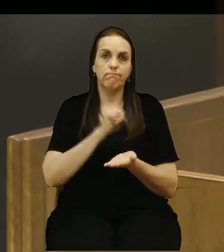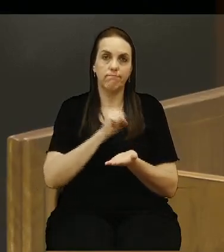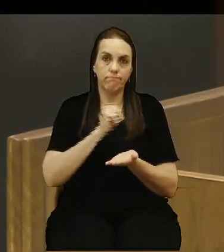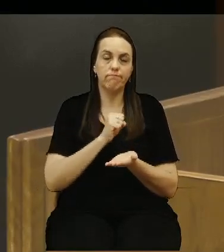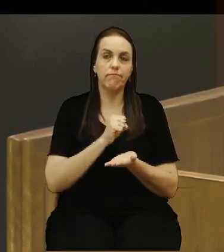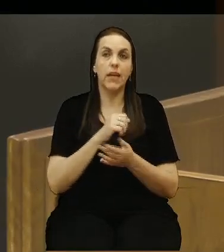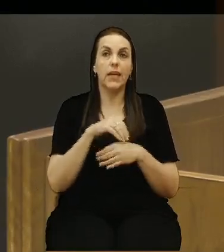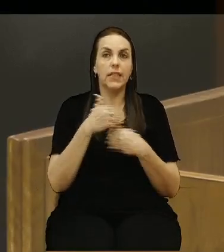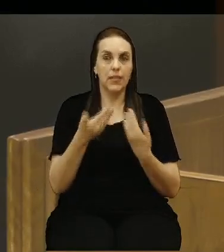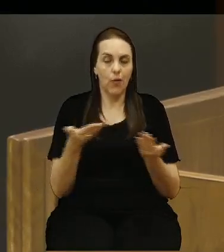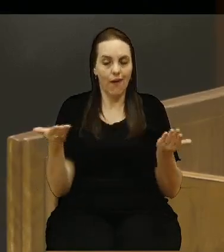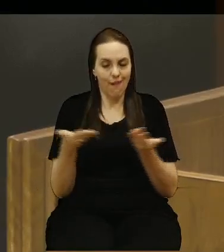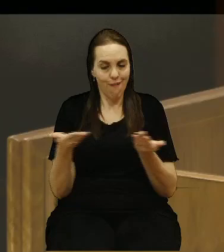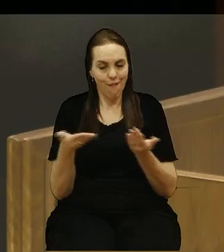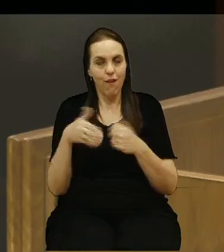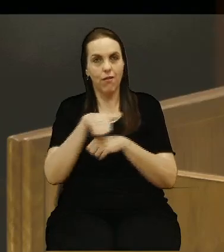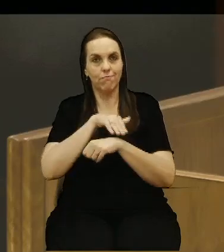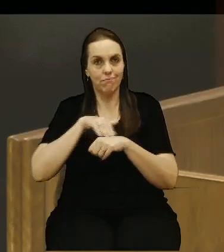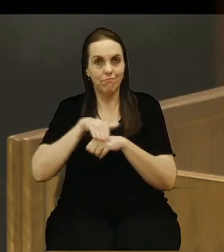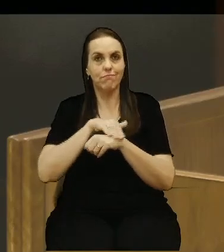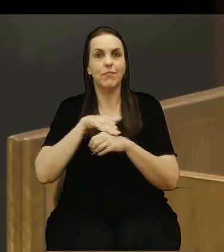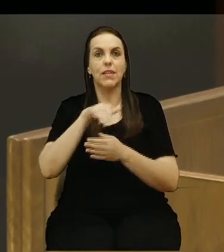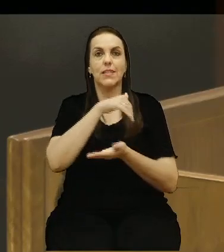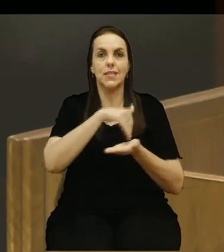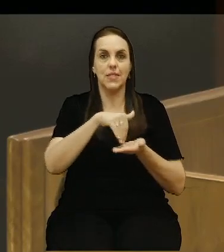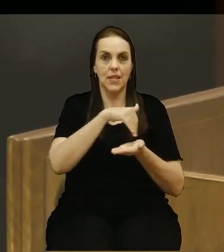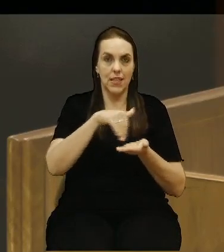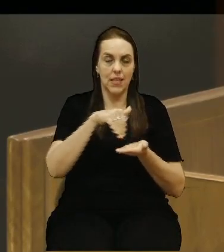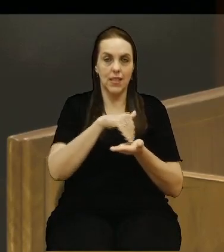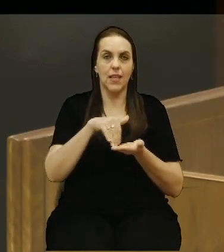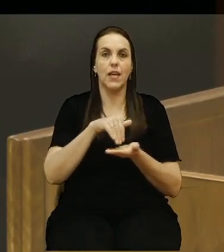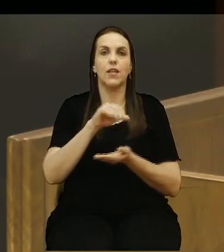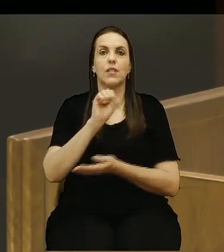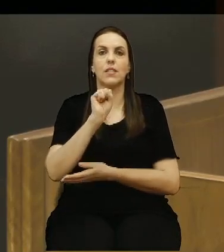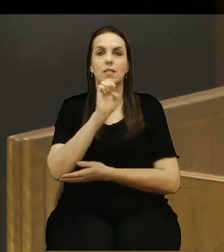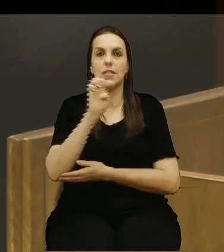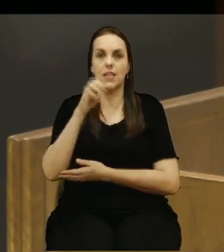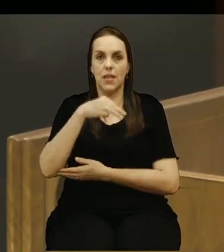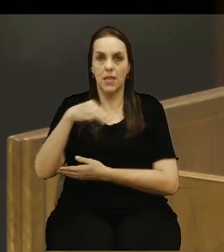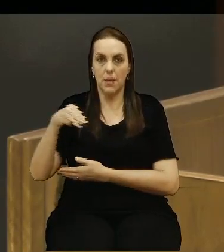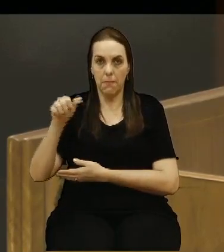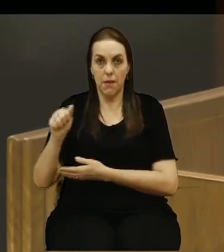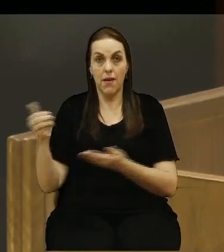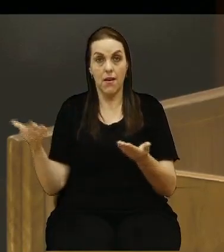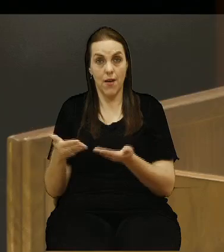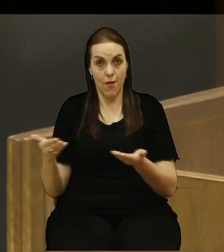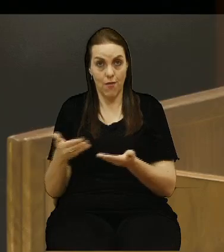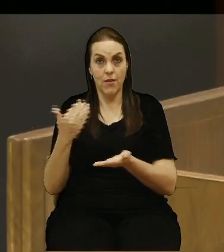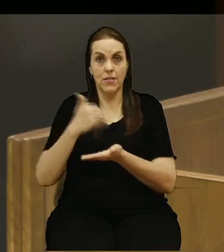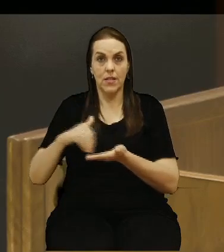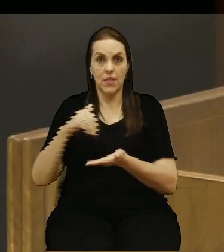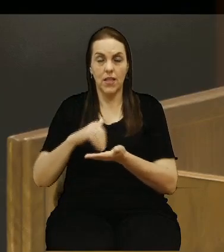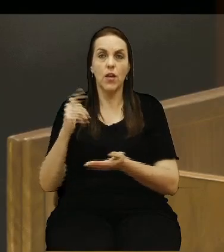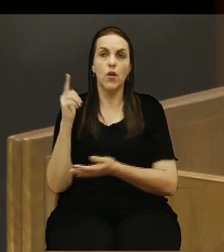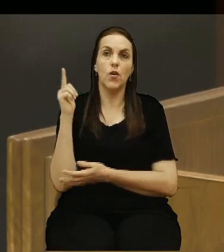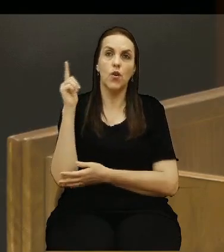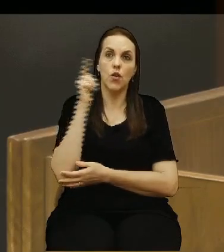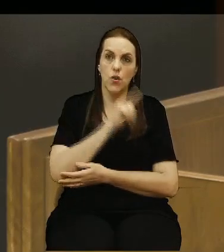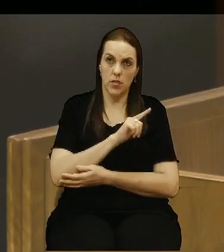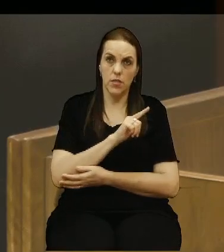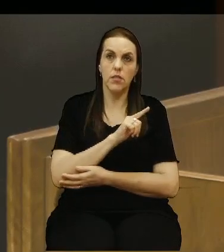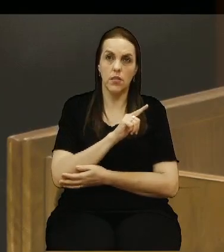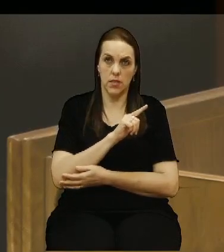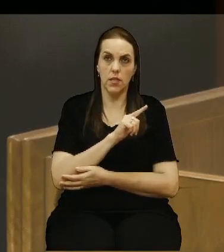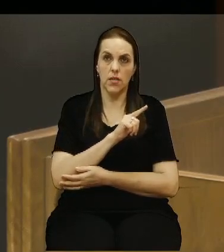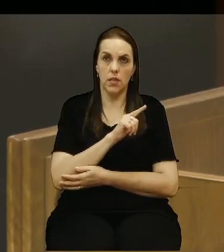em conversação com o secretário do Meio Ambiente, atual secretário, nós conseguimos